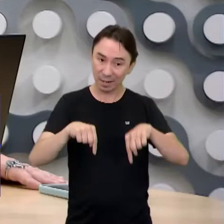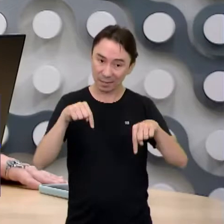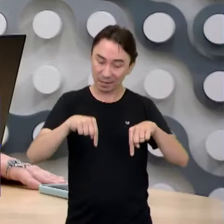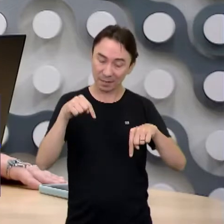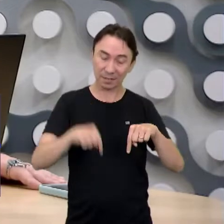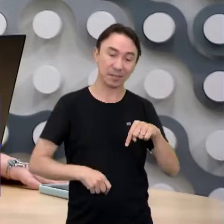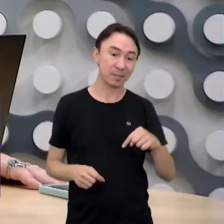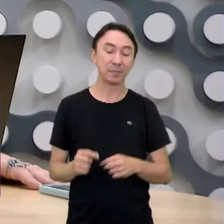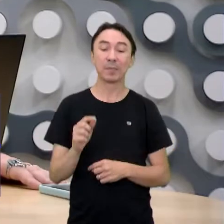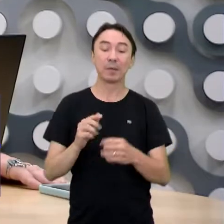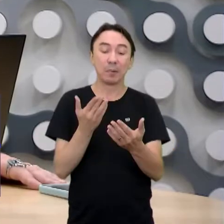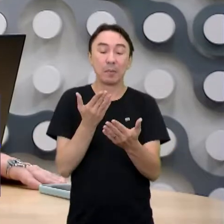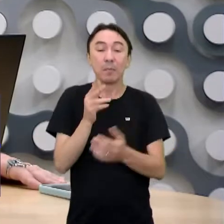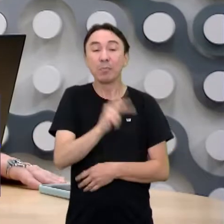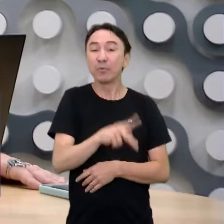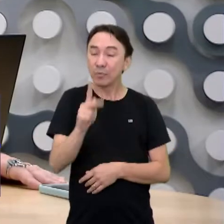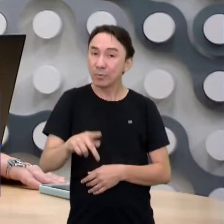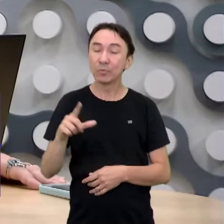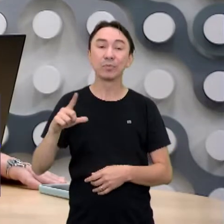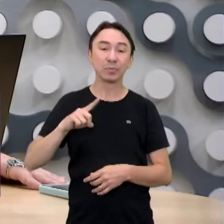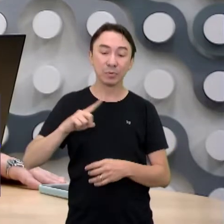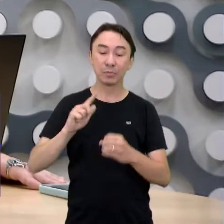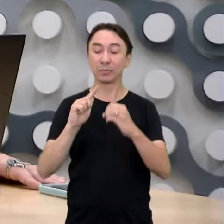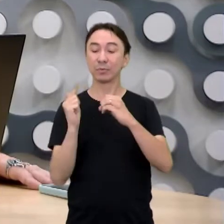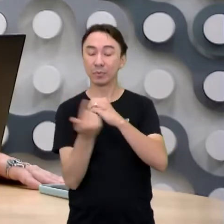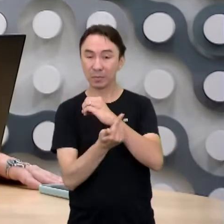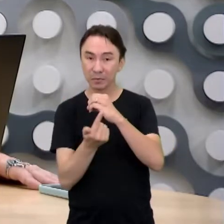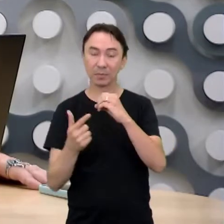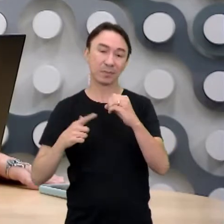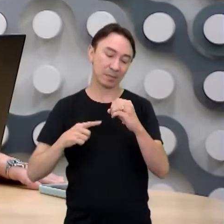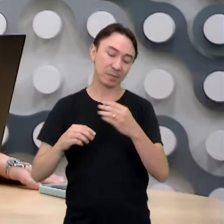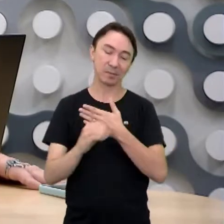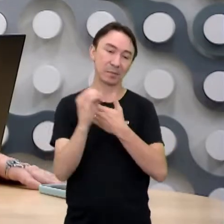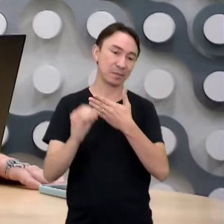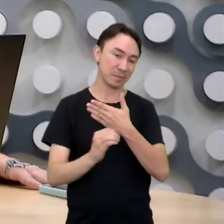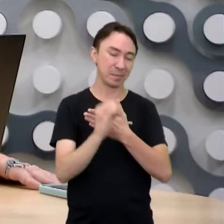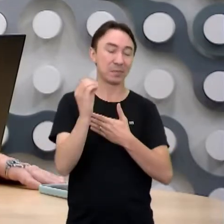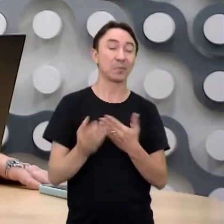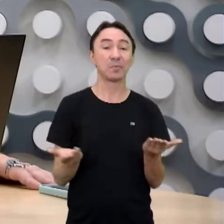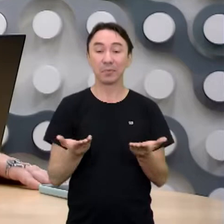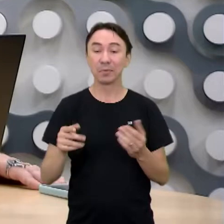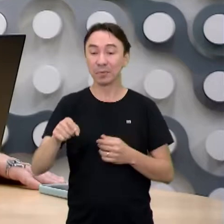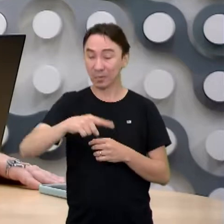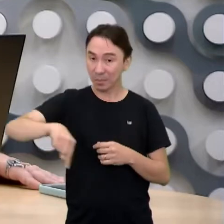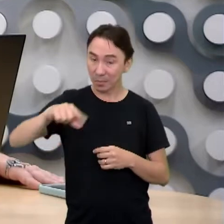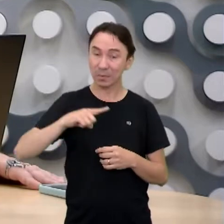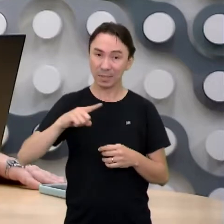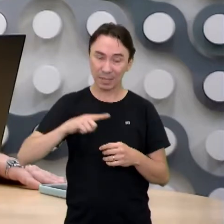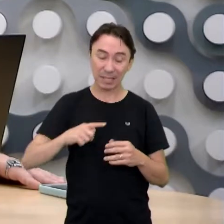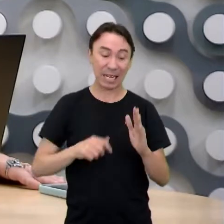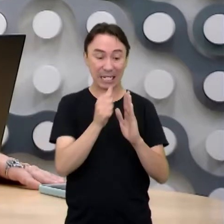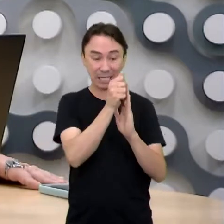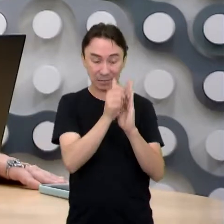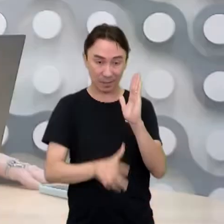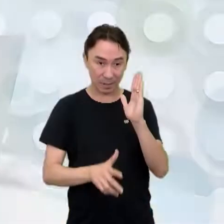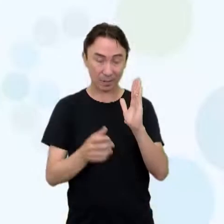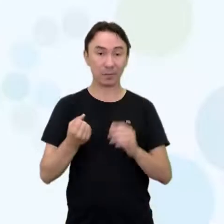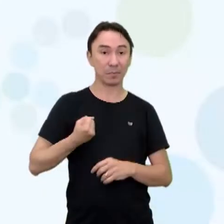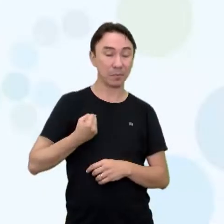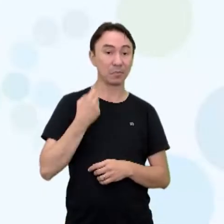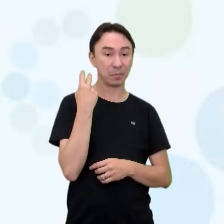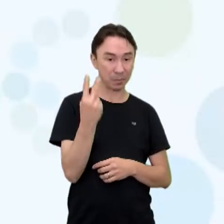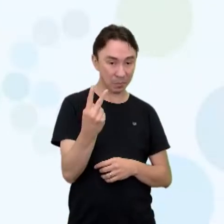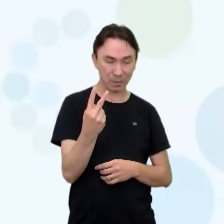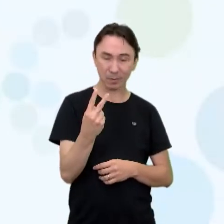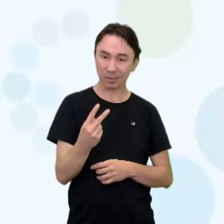vamos dar continuidade aí ao itinerário, né? Tá chegando na reta final aí da atividade 2. Põe aí na tela aí, Jojo, para a